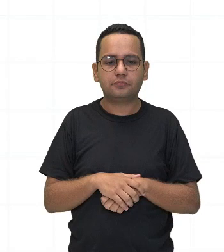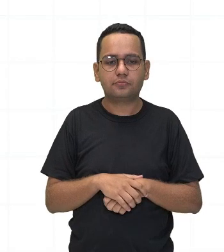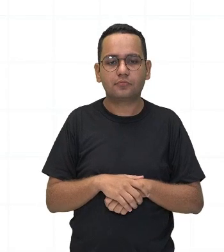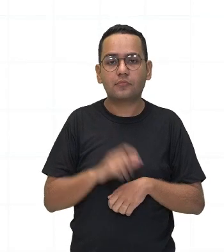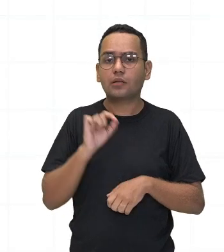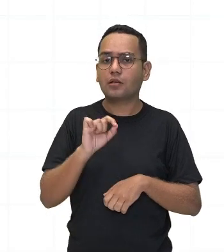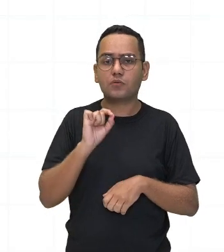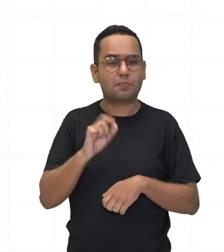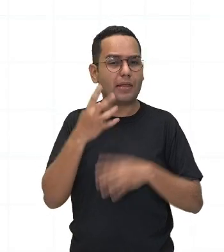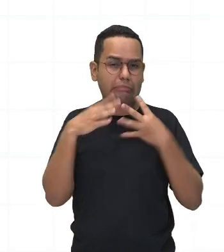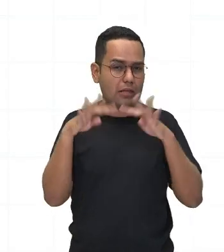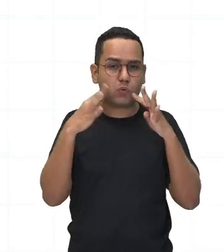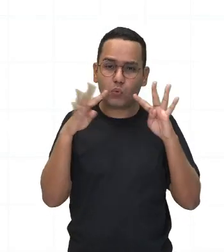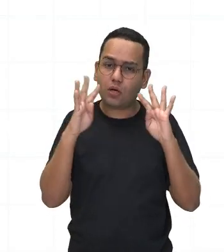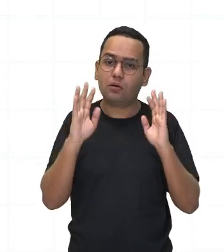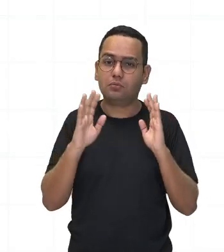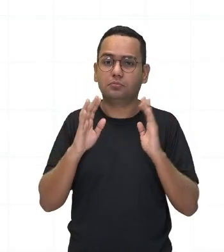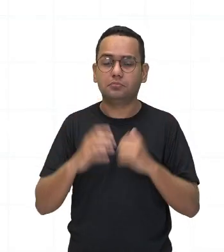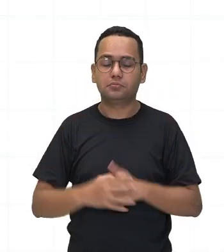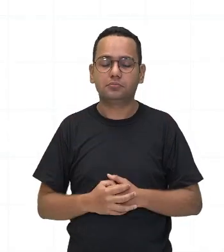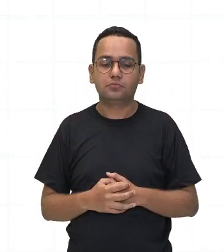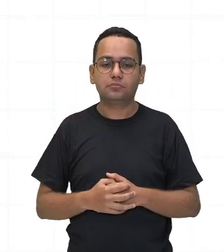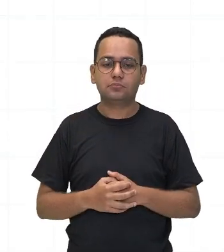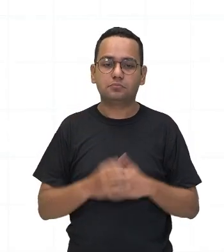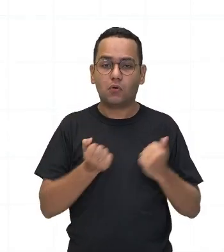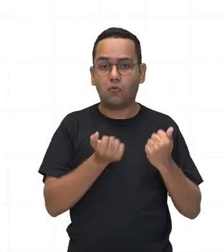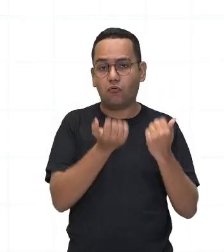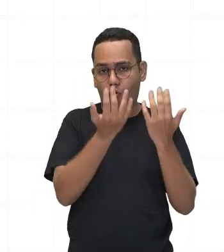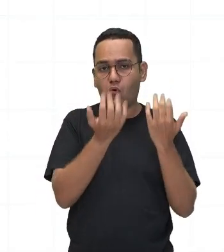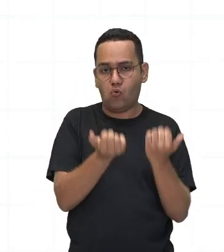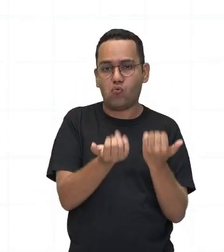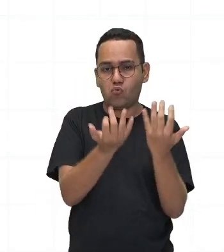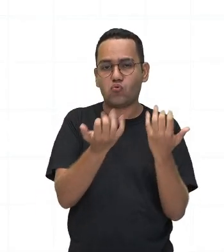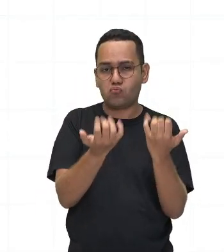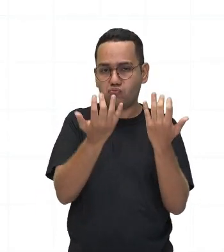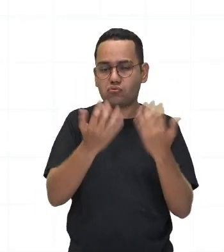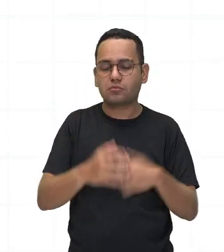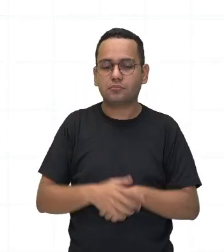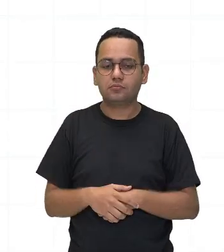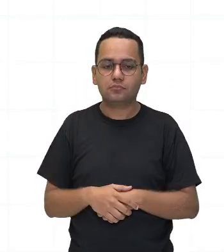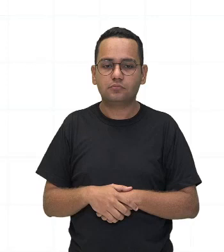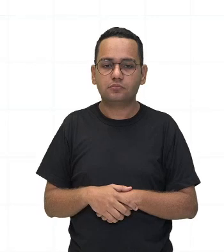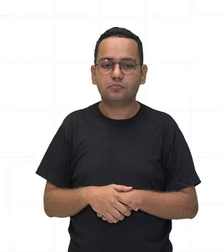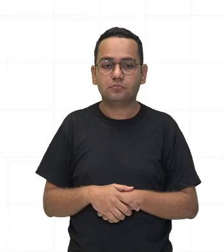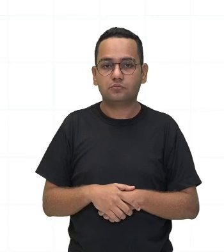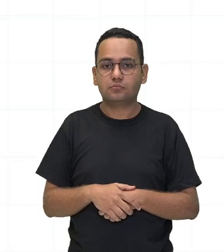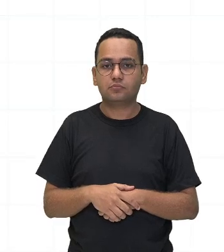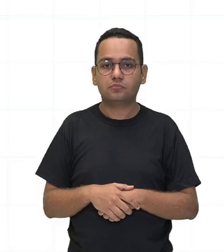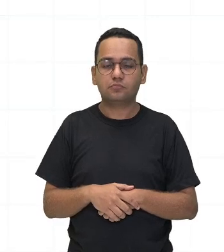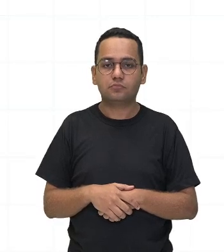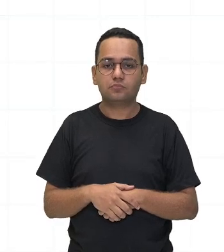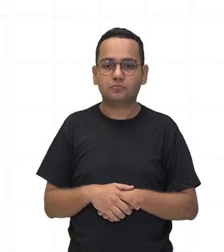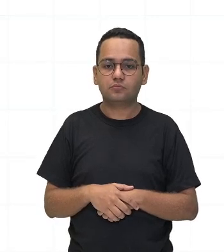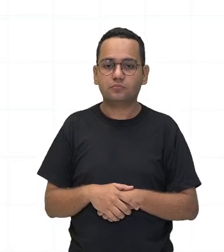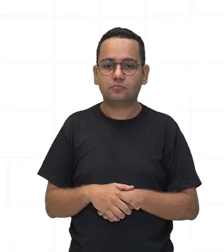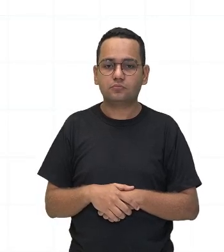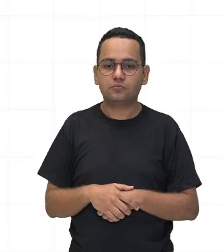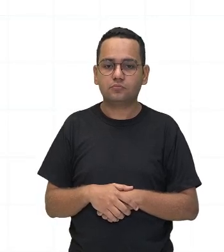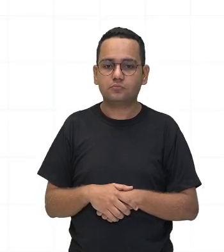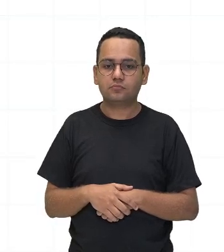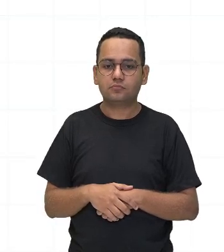ambiente natural para uma queima, né, com características naturais, e ali